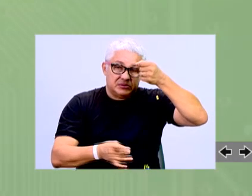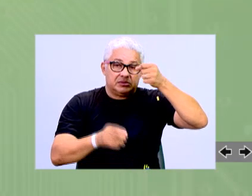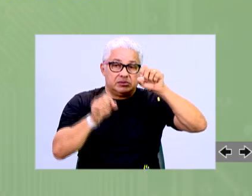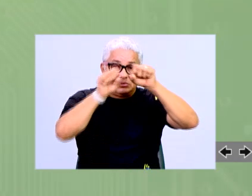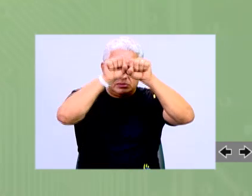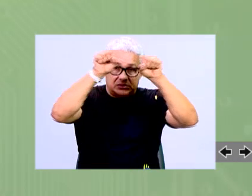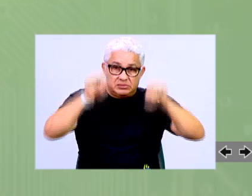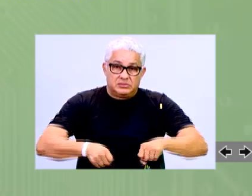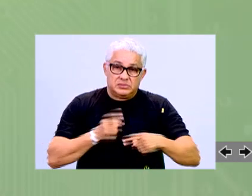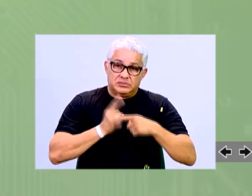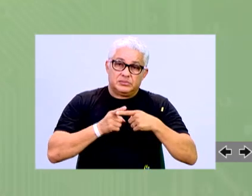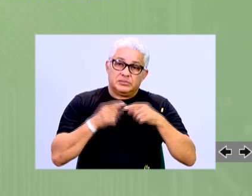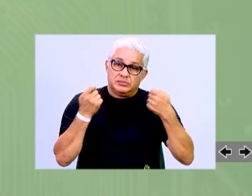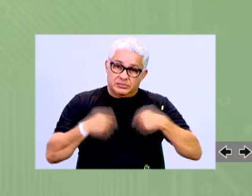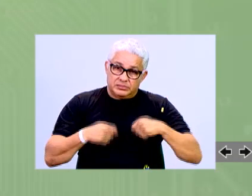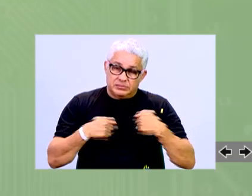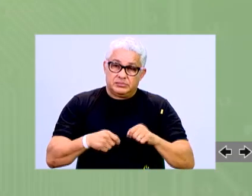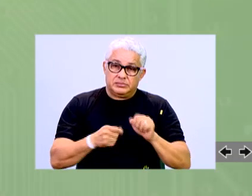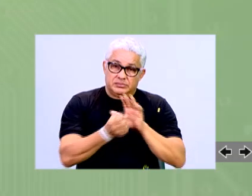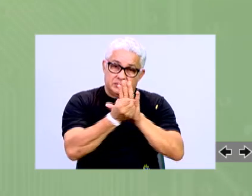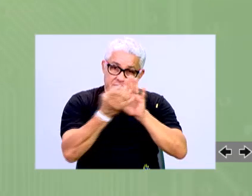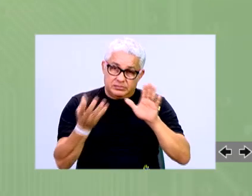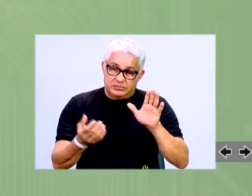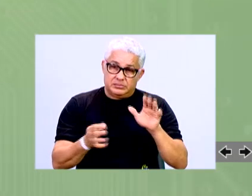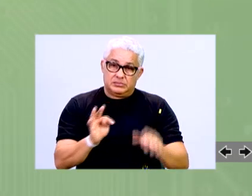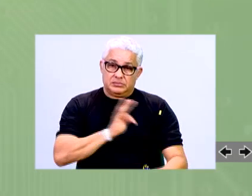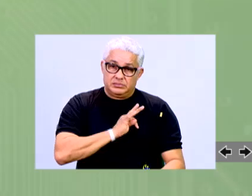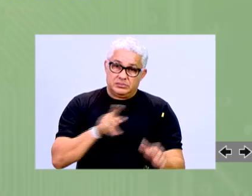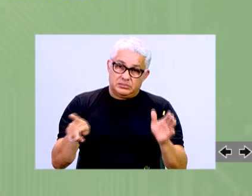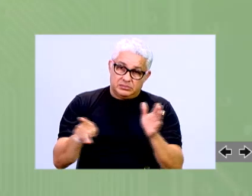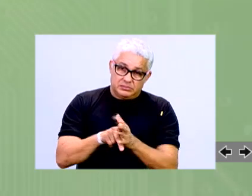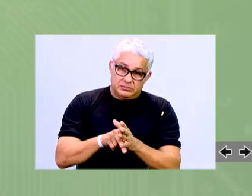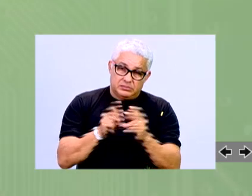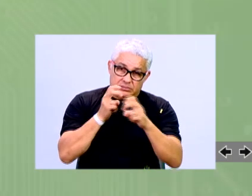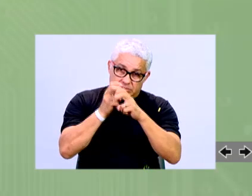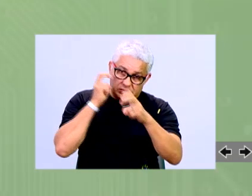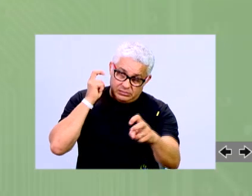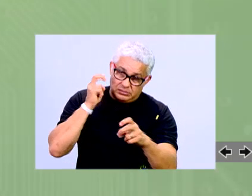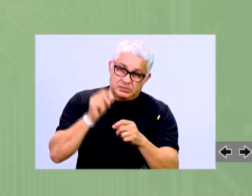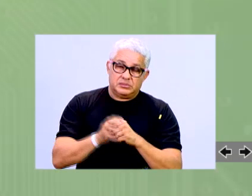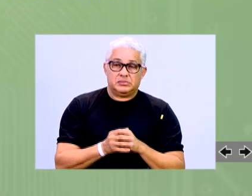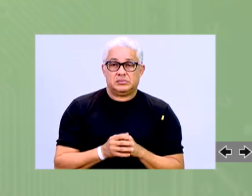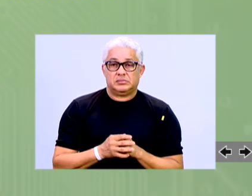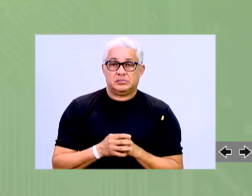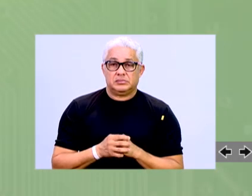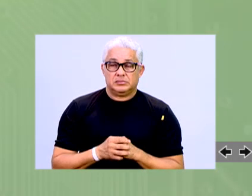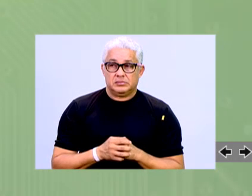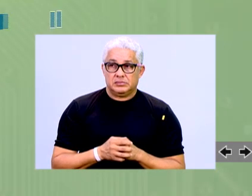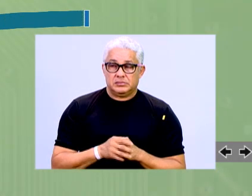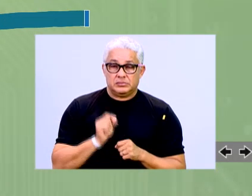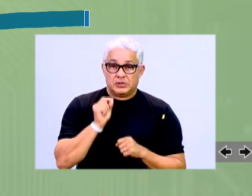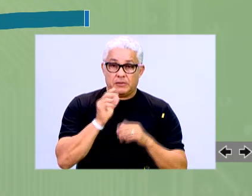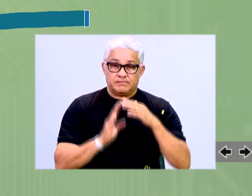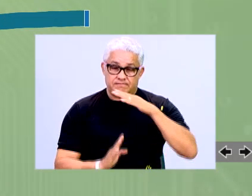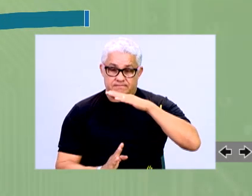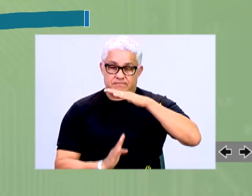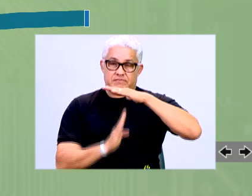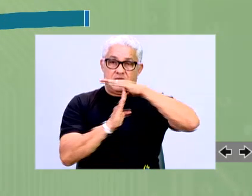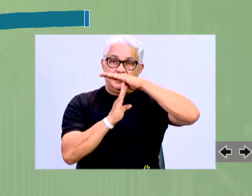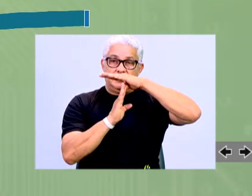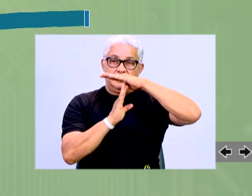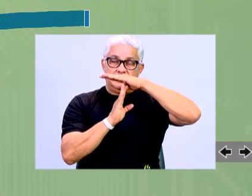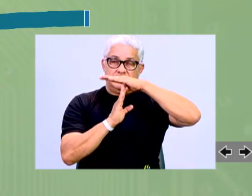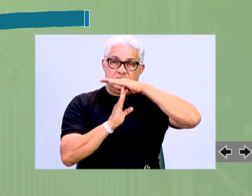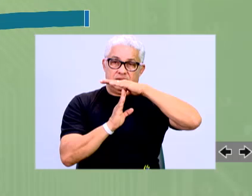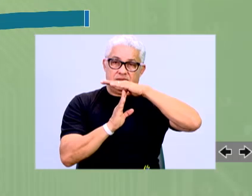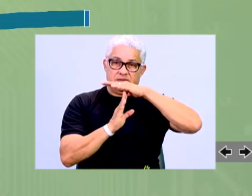são necessários que apliquemos técnicas de engenharia. E aí, isso limita muito a